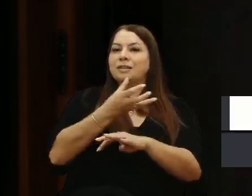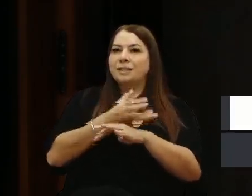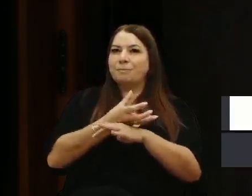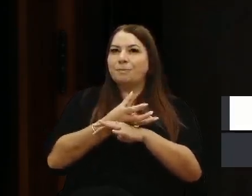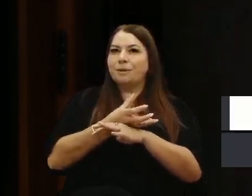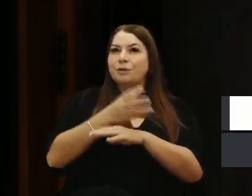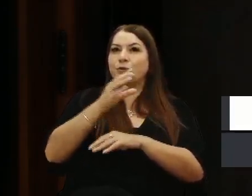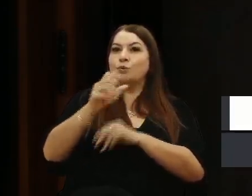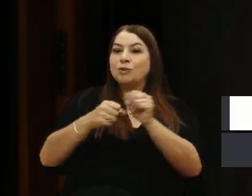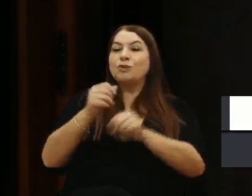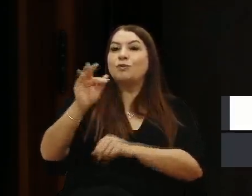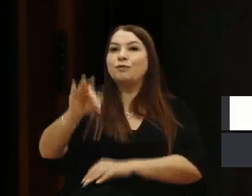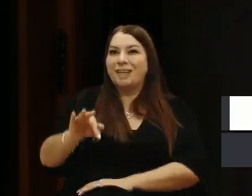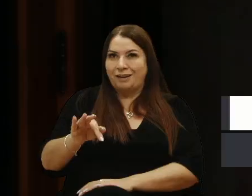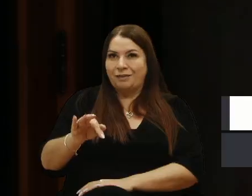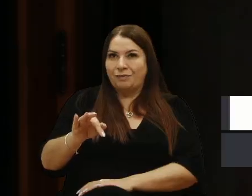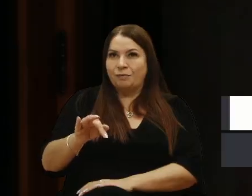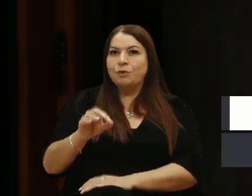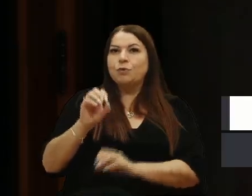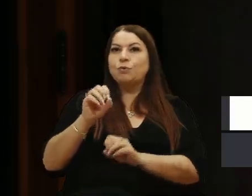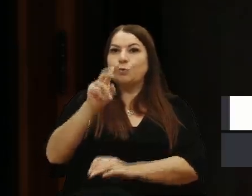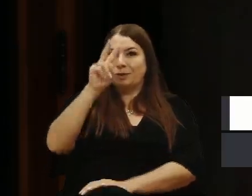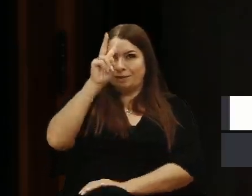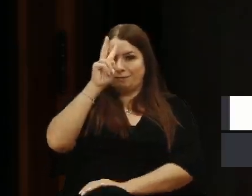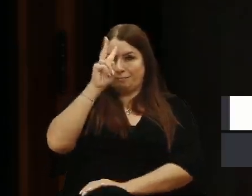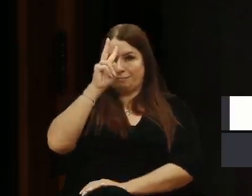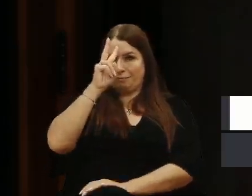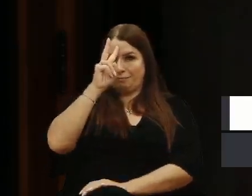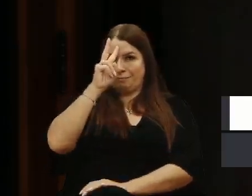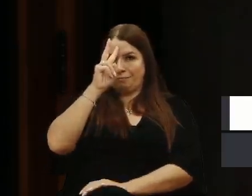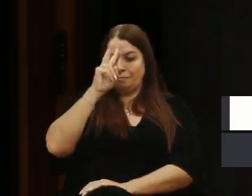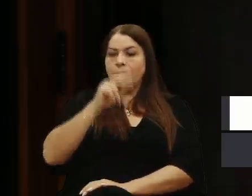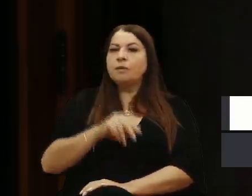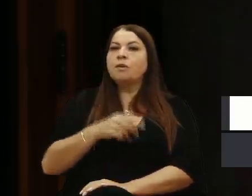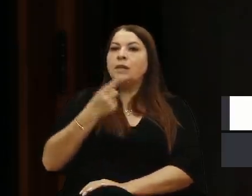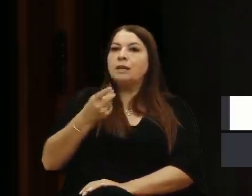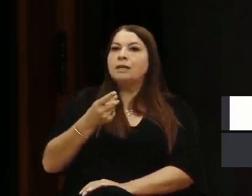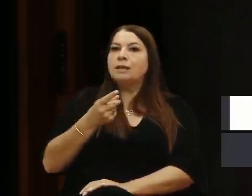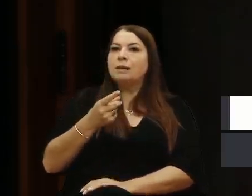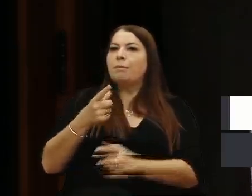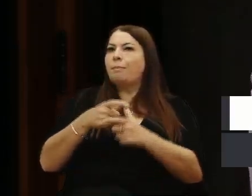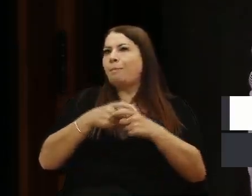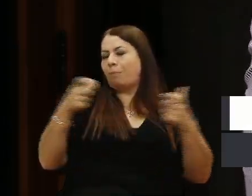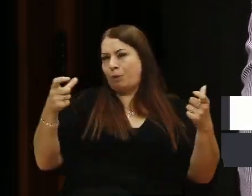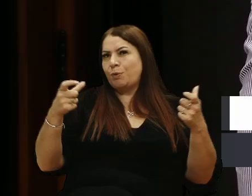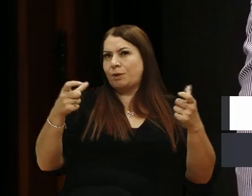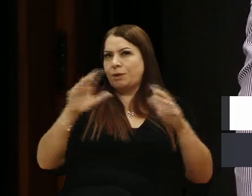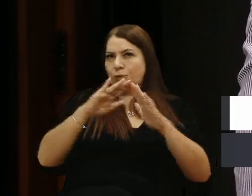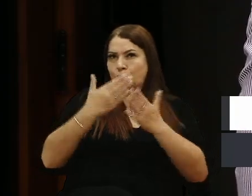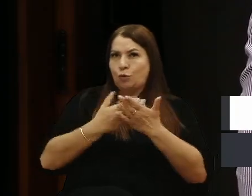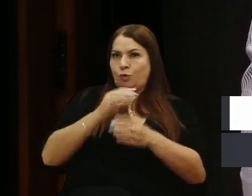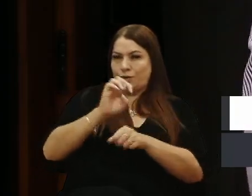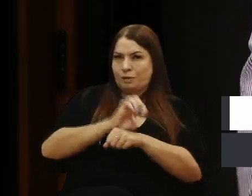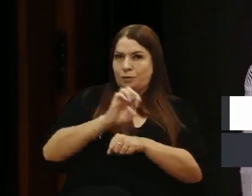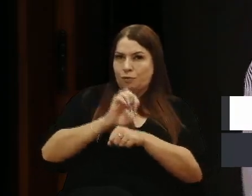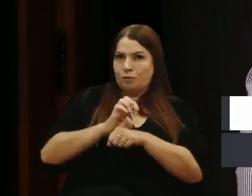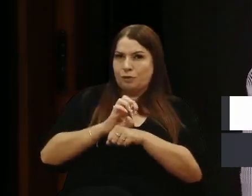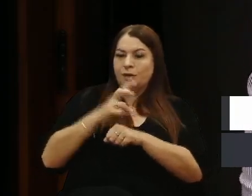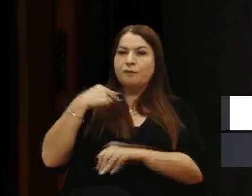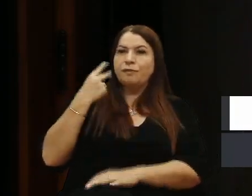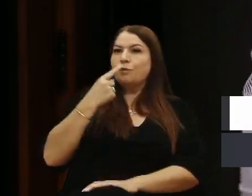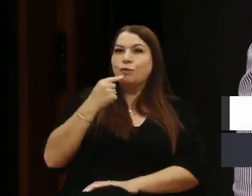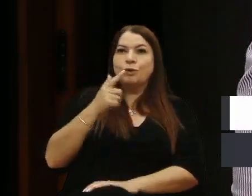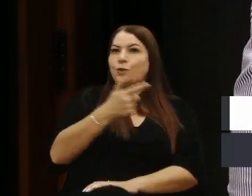nos anos finais e ensino médio. Vejam, na imensa maioria das escolas estaduais, vereadora Rose, nós